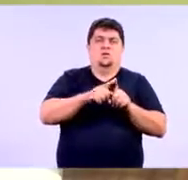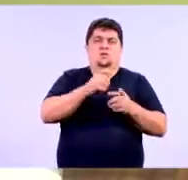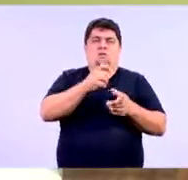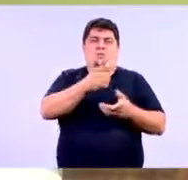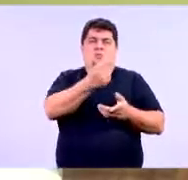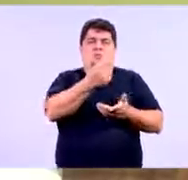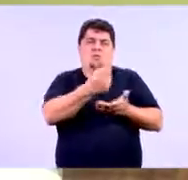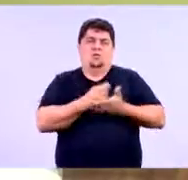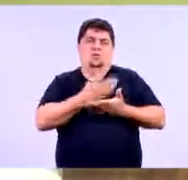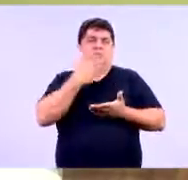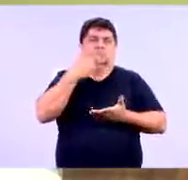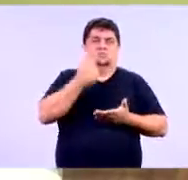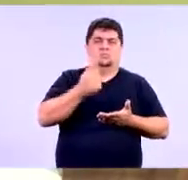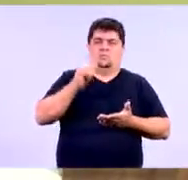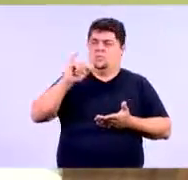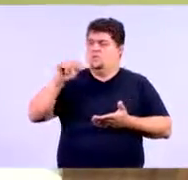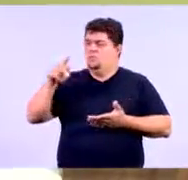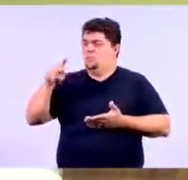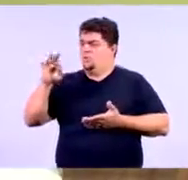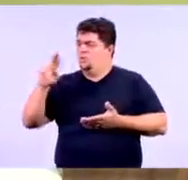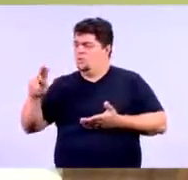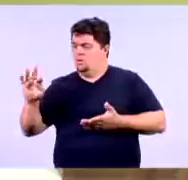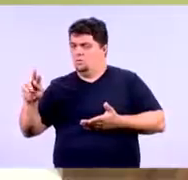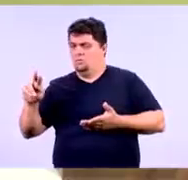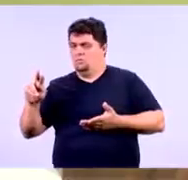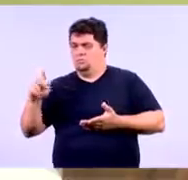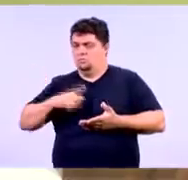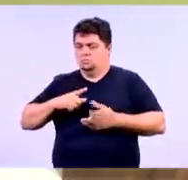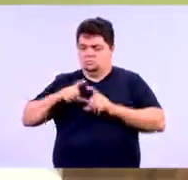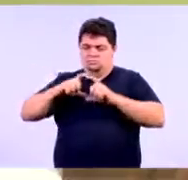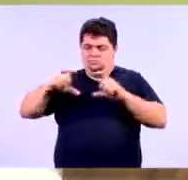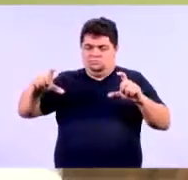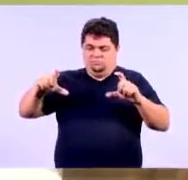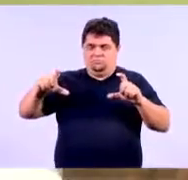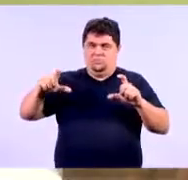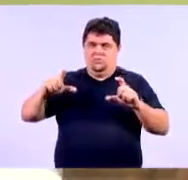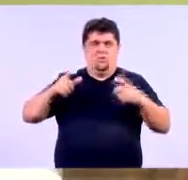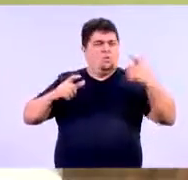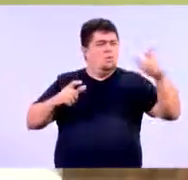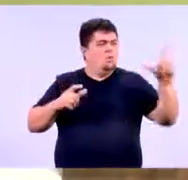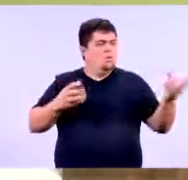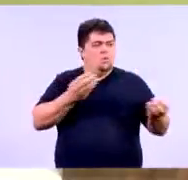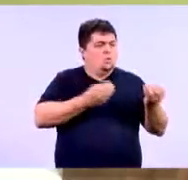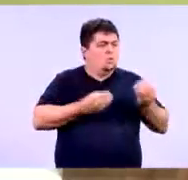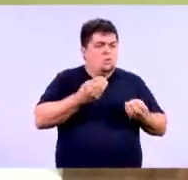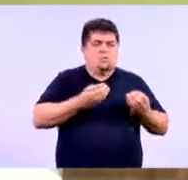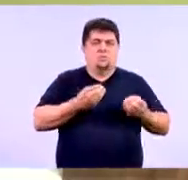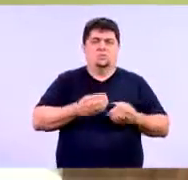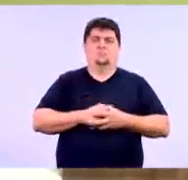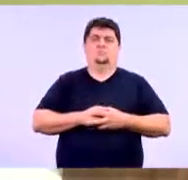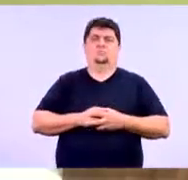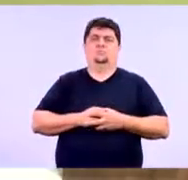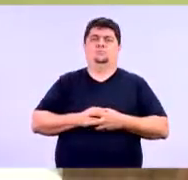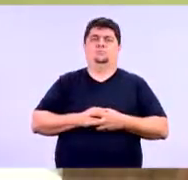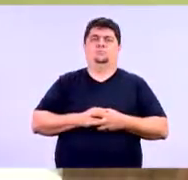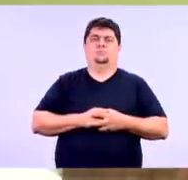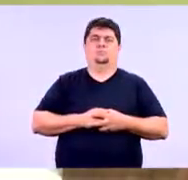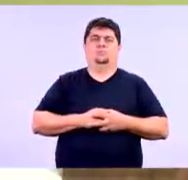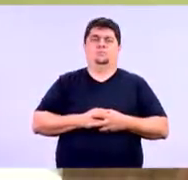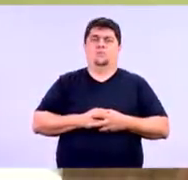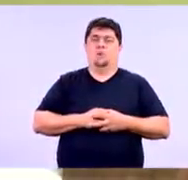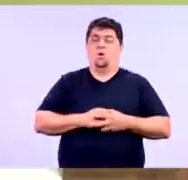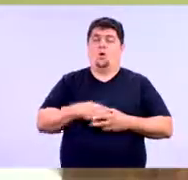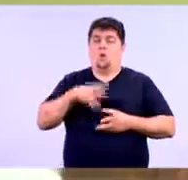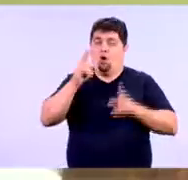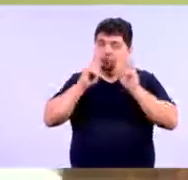exemplo. O IPTU vem no carnê. E essas outras, como que chegam para o contribuinte? Então, pessoal, vejam